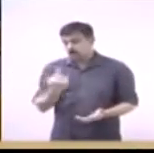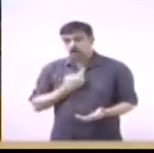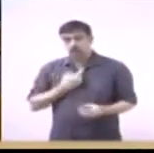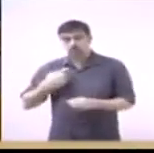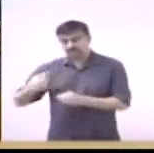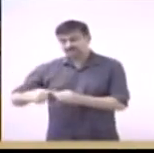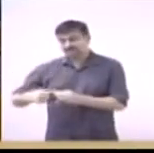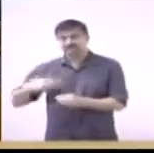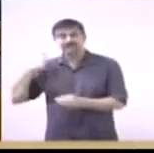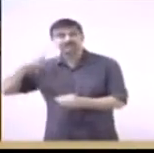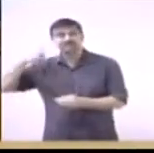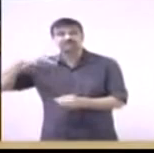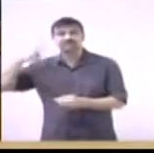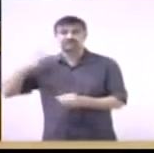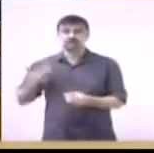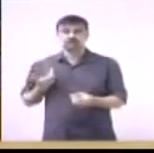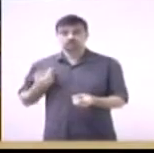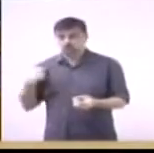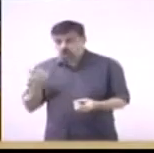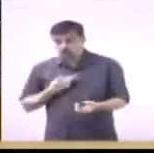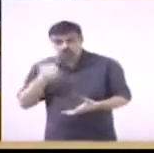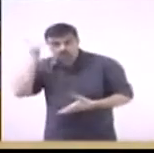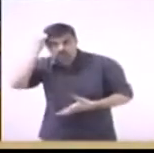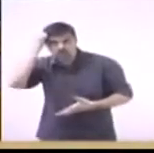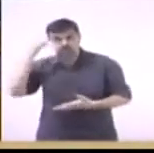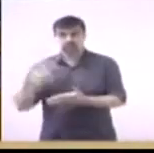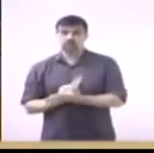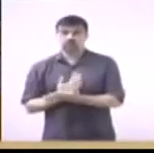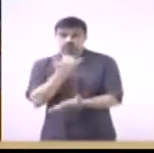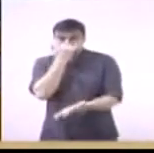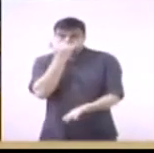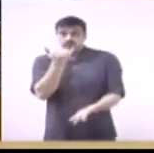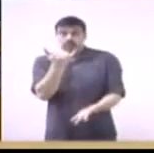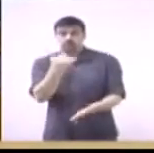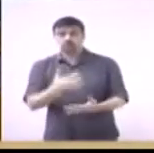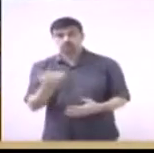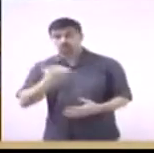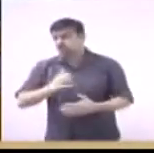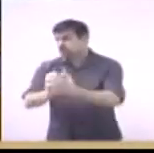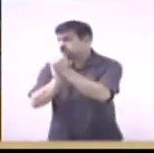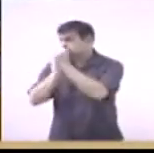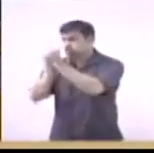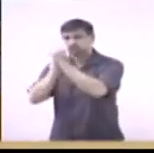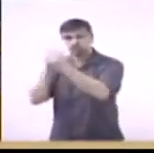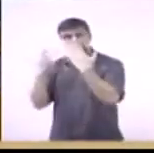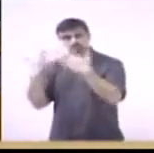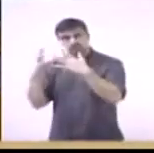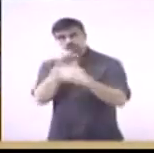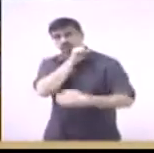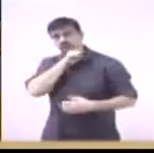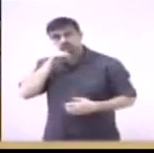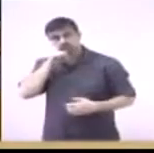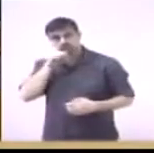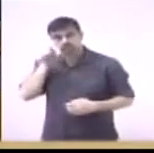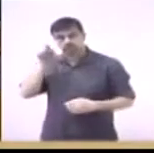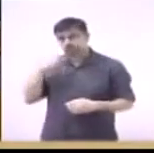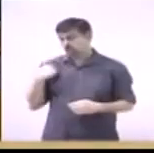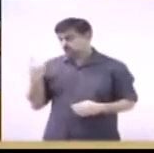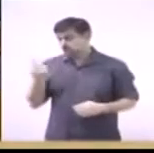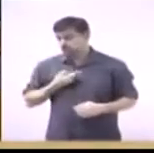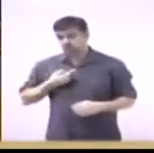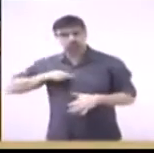aqui embaixo. Então, é por isso que eu pedi a palavra, para dizer parabéns aí pela sua explicação, que em nenhum momento nós